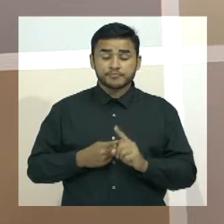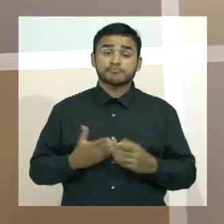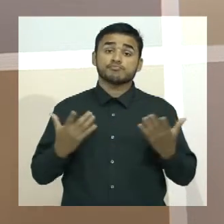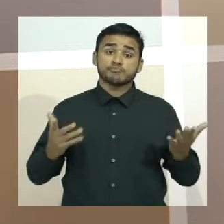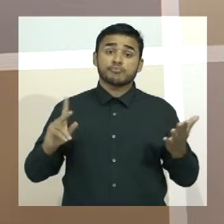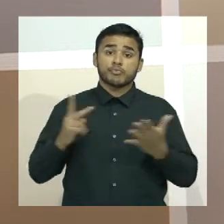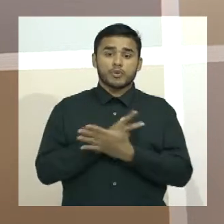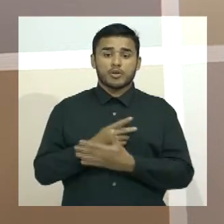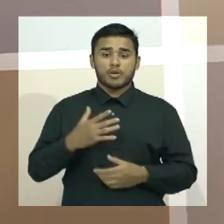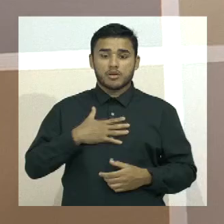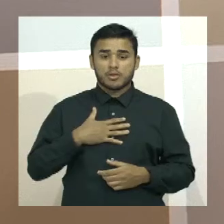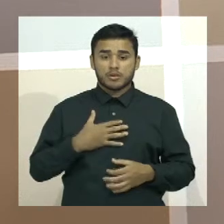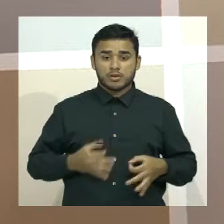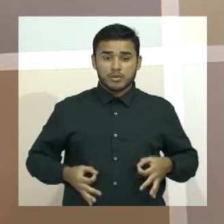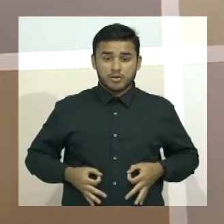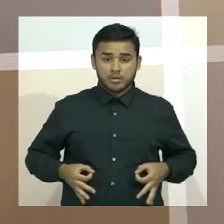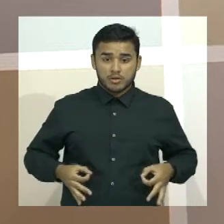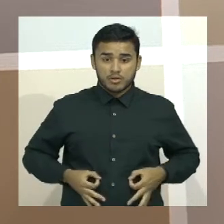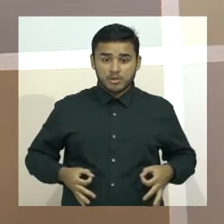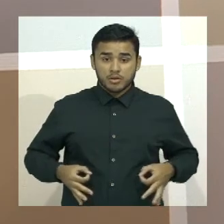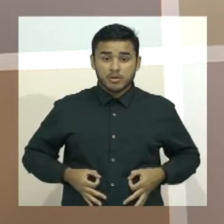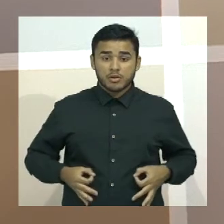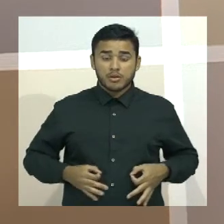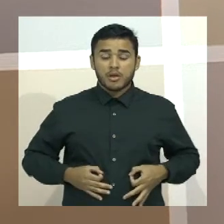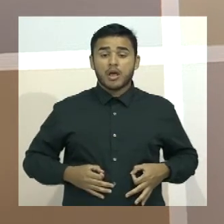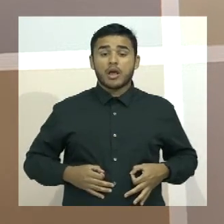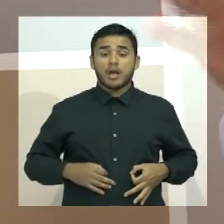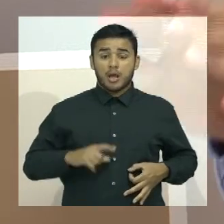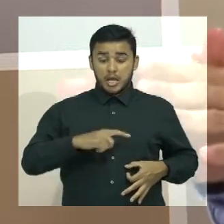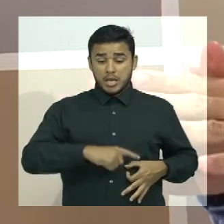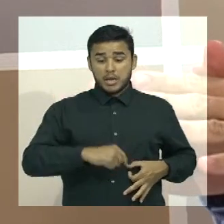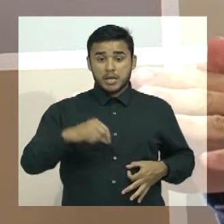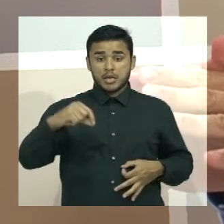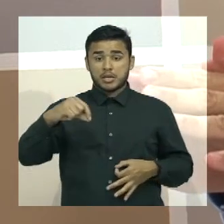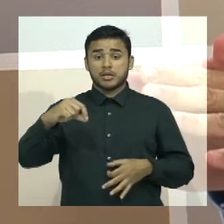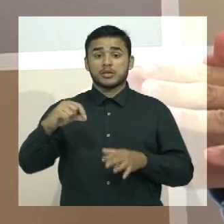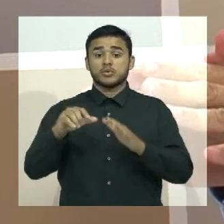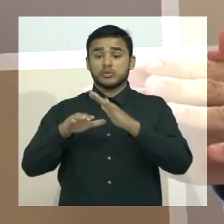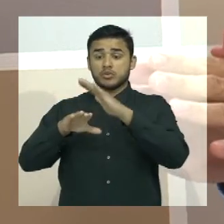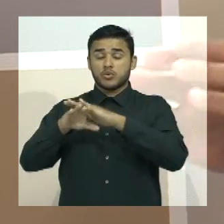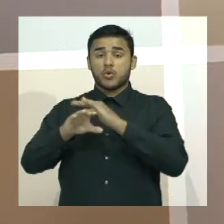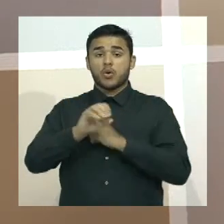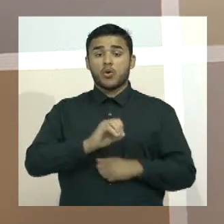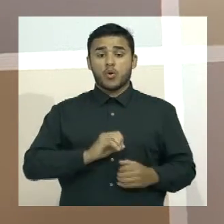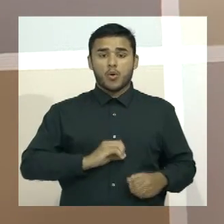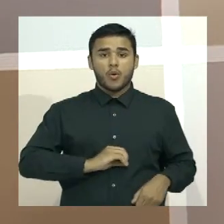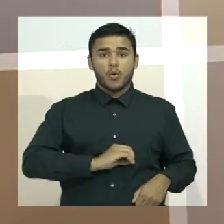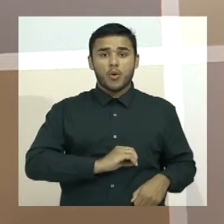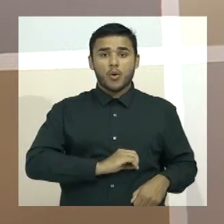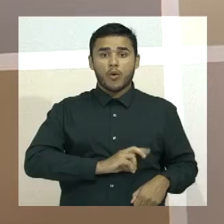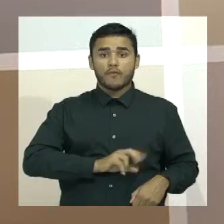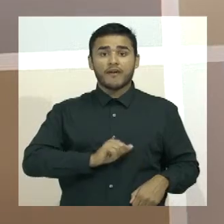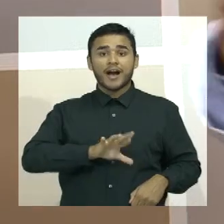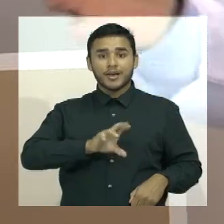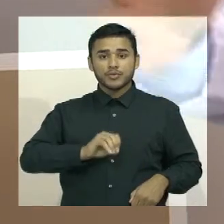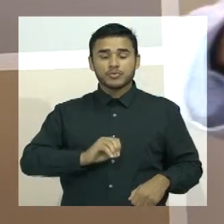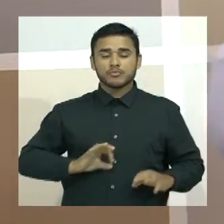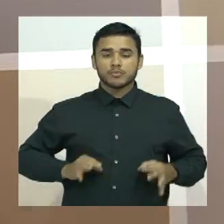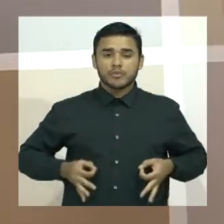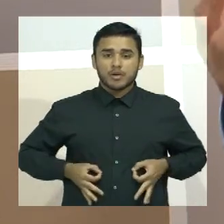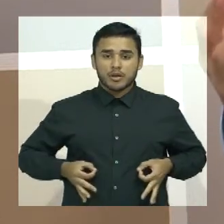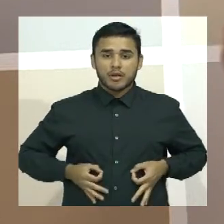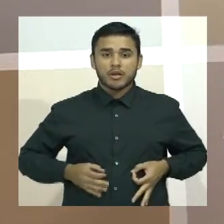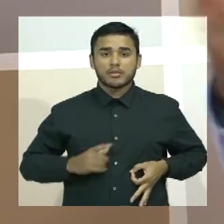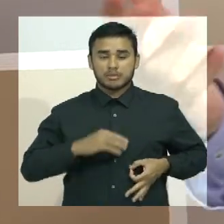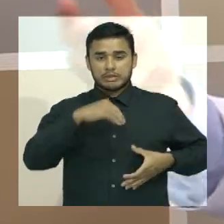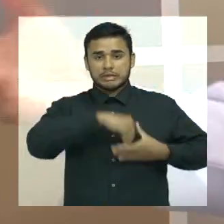pesquisa? A gente tirava o ovário de cobaias, congelava aqueles ovários, uma espécie de criopreservação, uma técnica